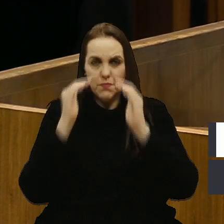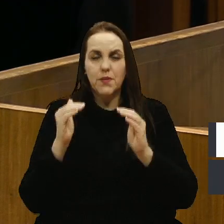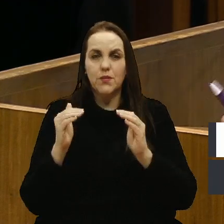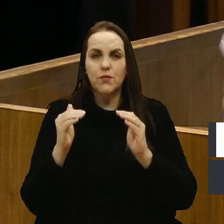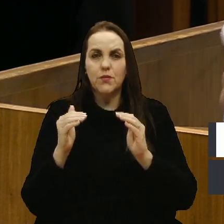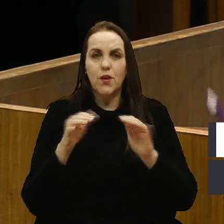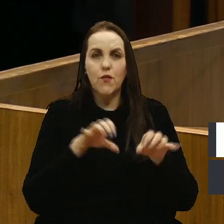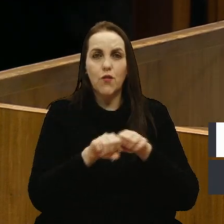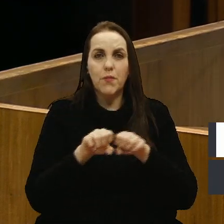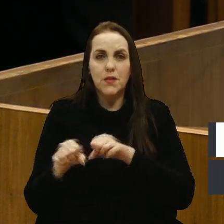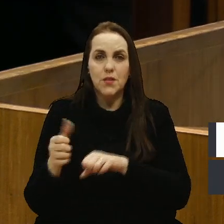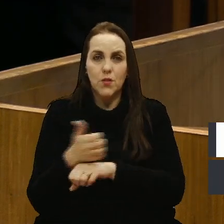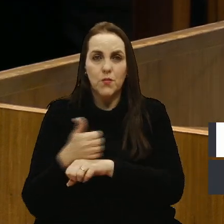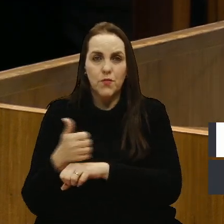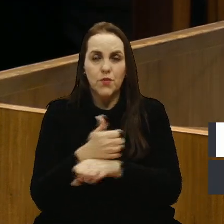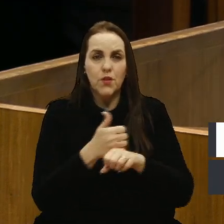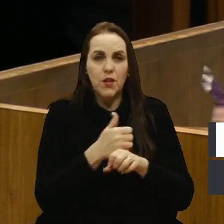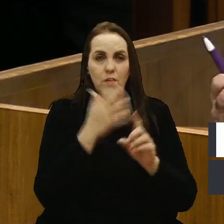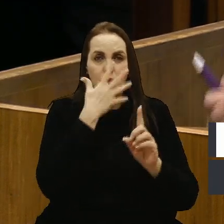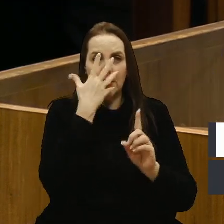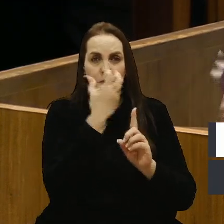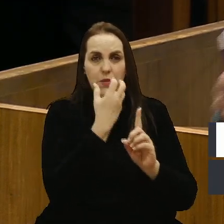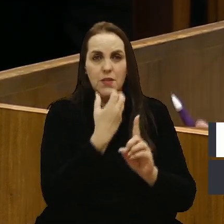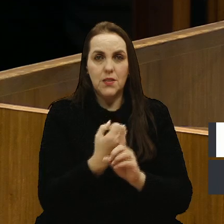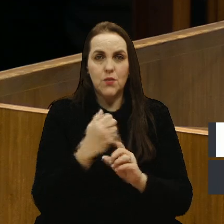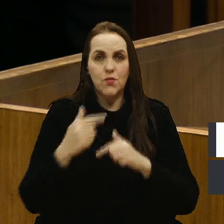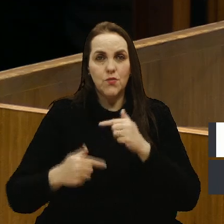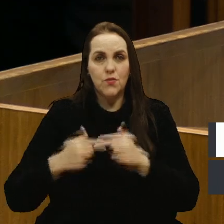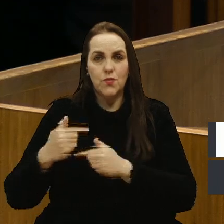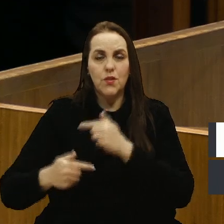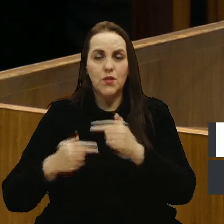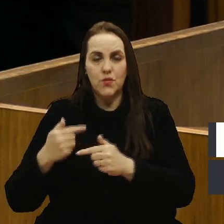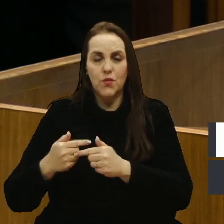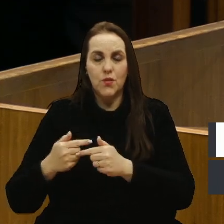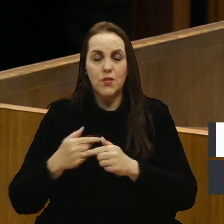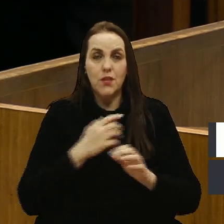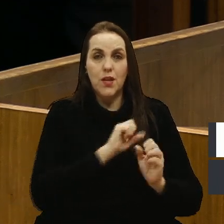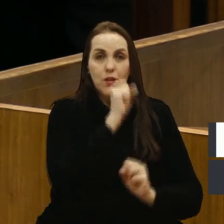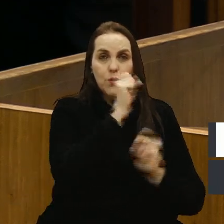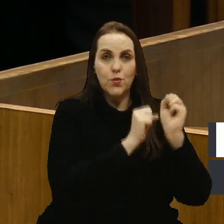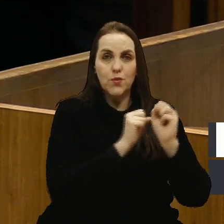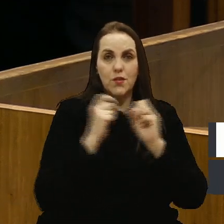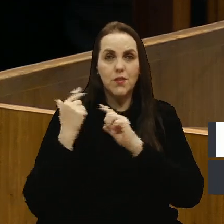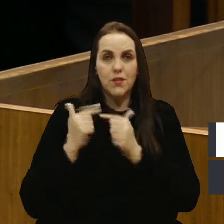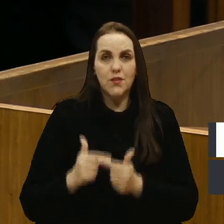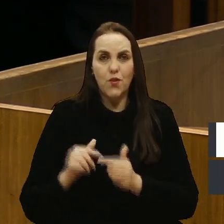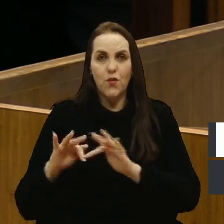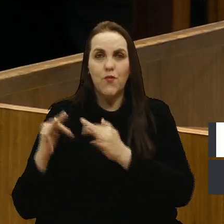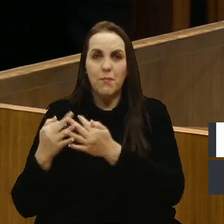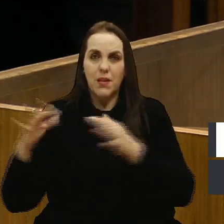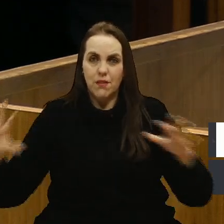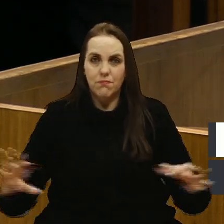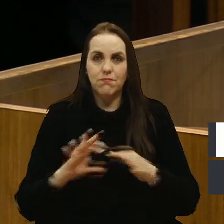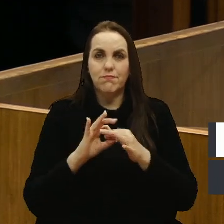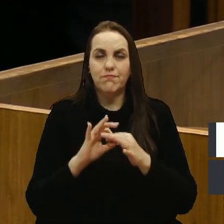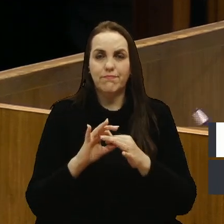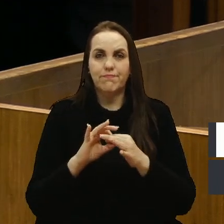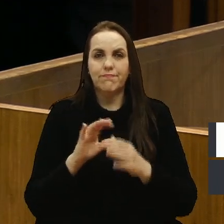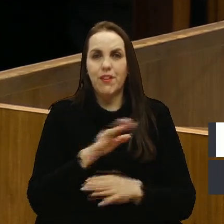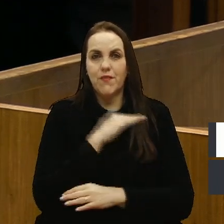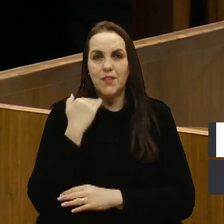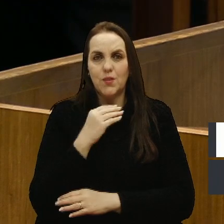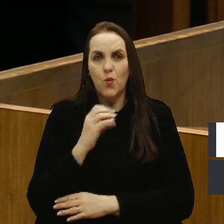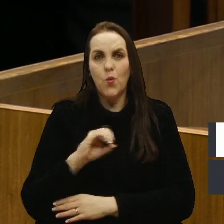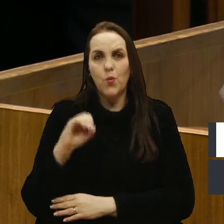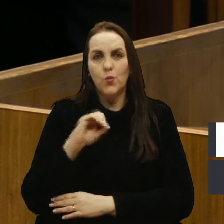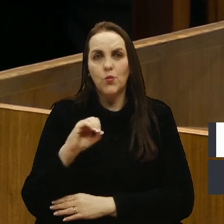profissionais, inspirou gerações e construiu pontes entre indústria, tradição e família. Ele faleceu em outubro de 2024, mas a